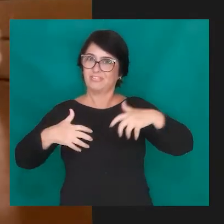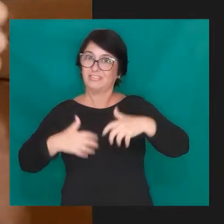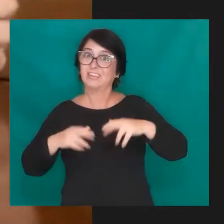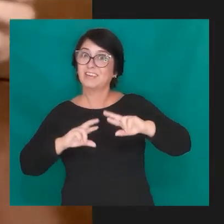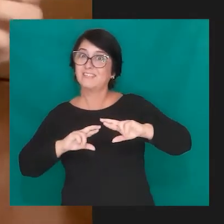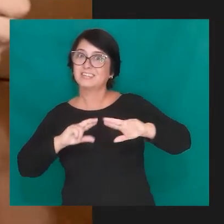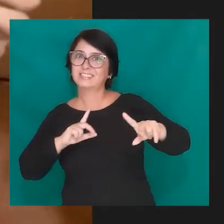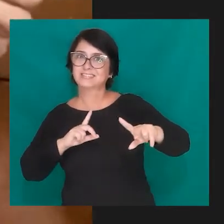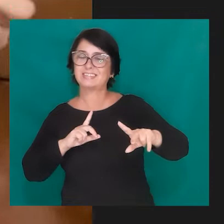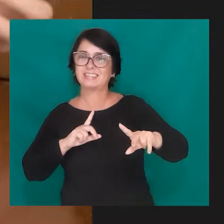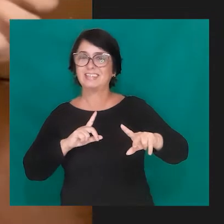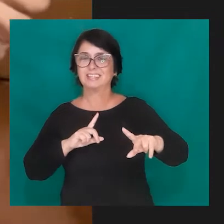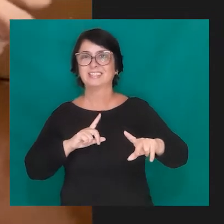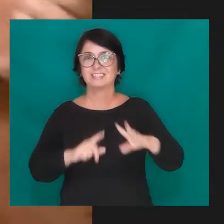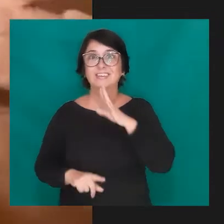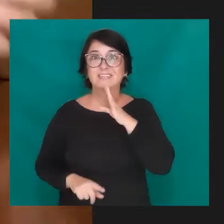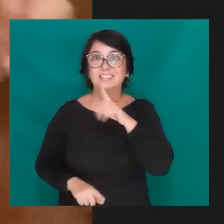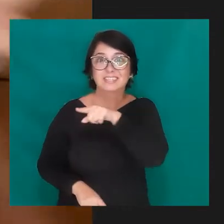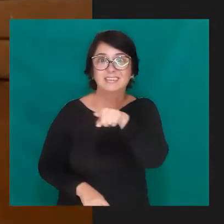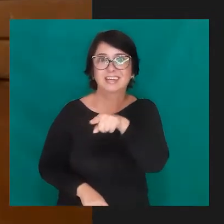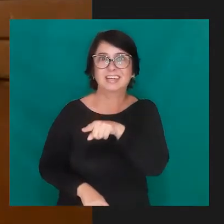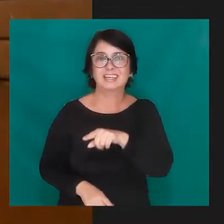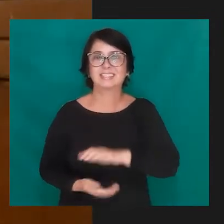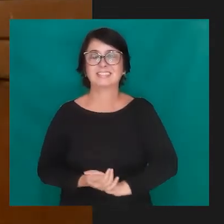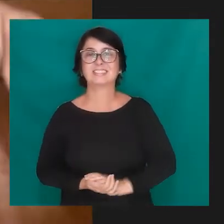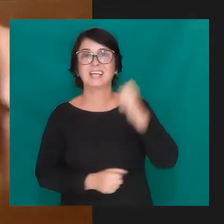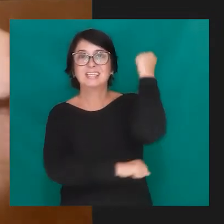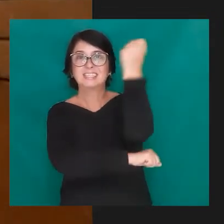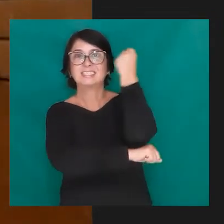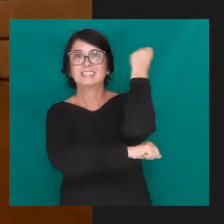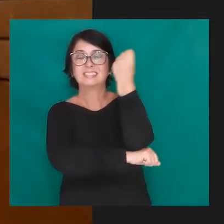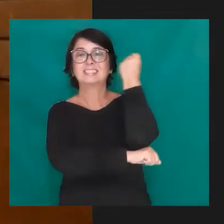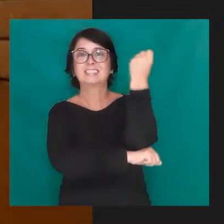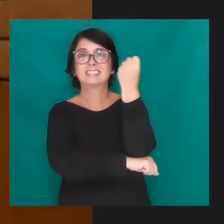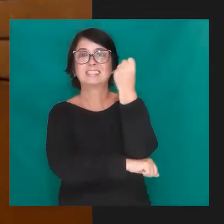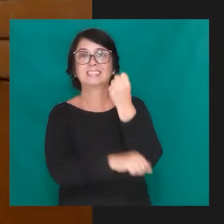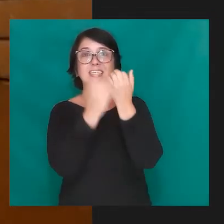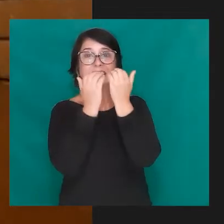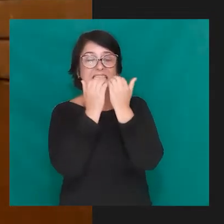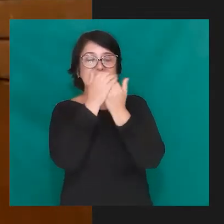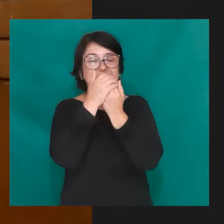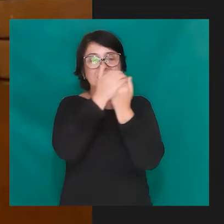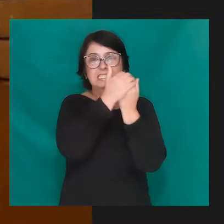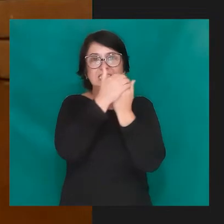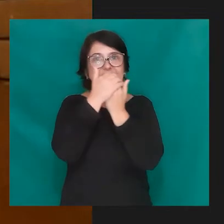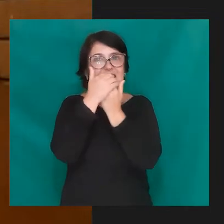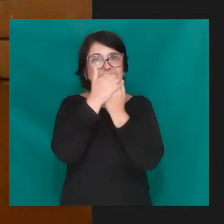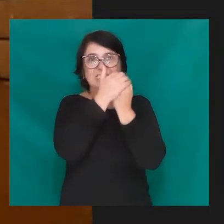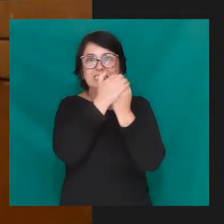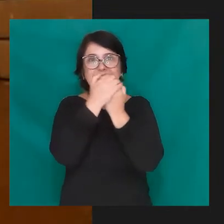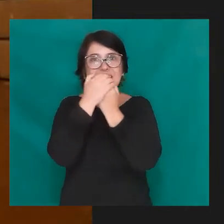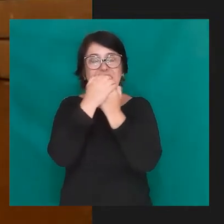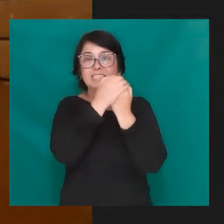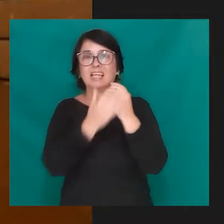Que eu toco, a gente chama, primeiro no Rio Grande do Sul, sanfona, um acordeon, a gente chama aqui de gaita. Então, sempre que vocês